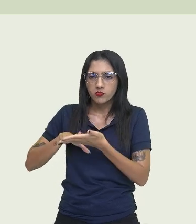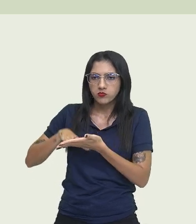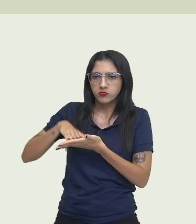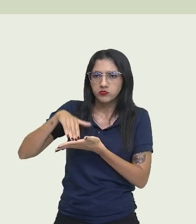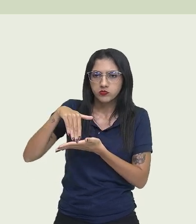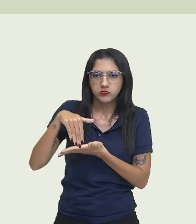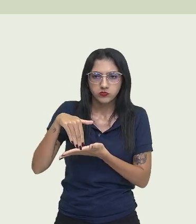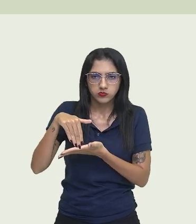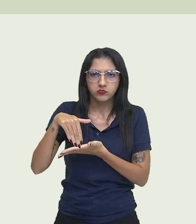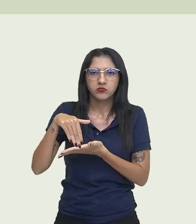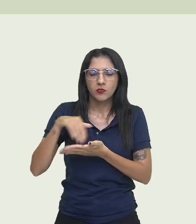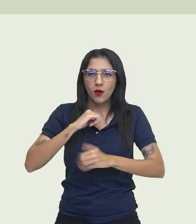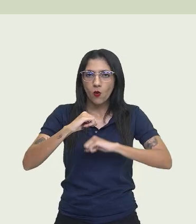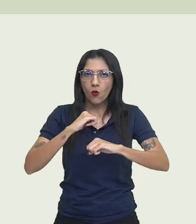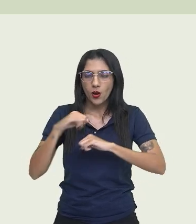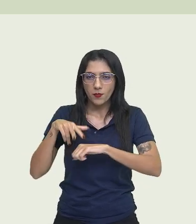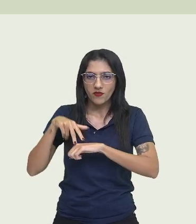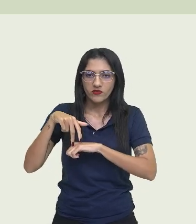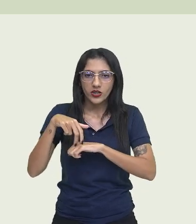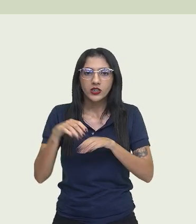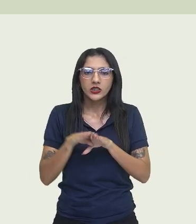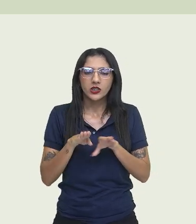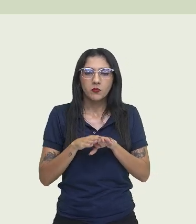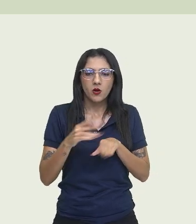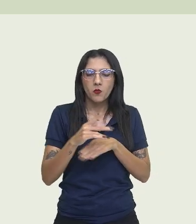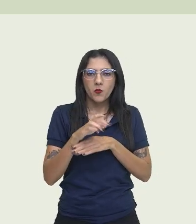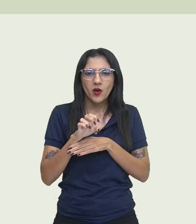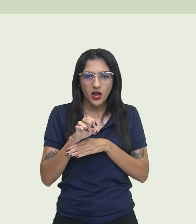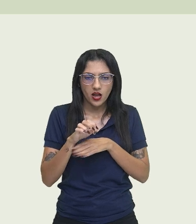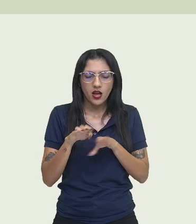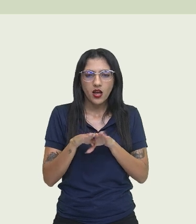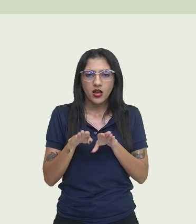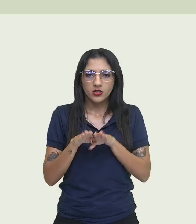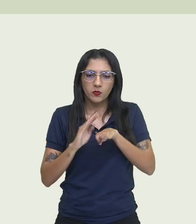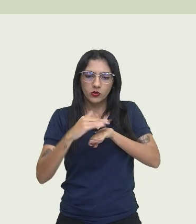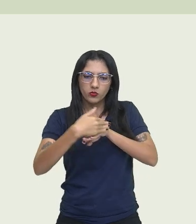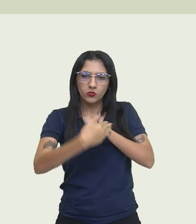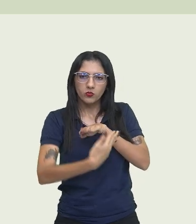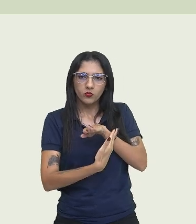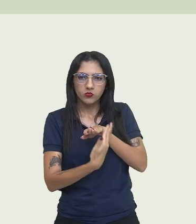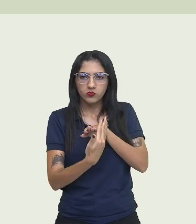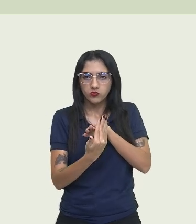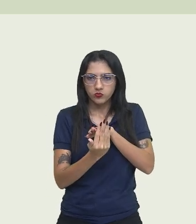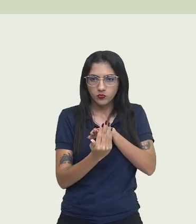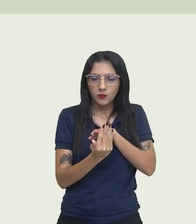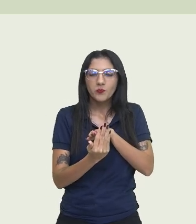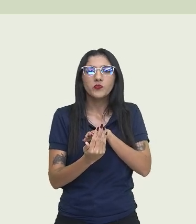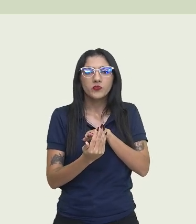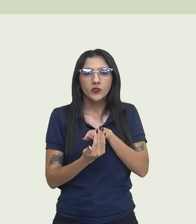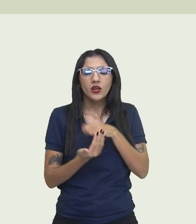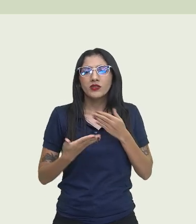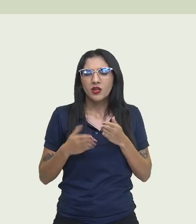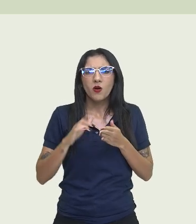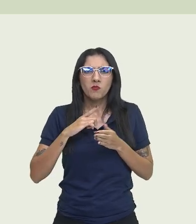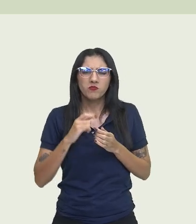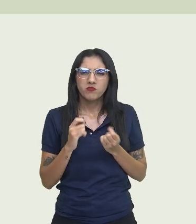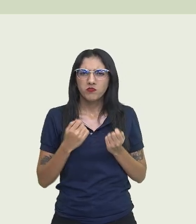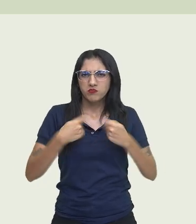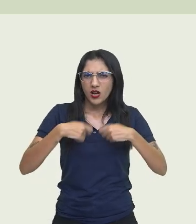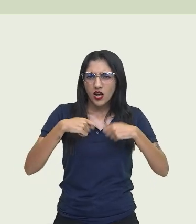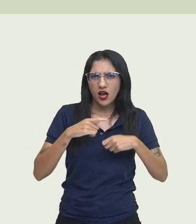impulsionar para frente, pés arqueados e tendões de Aquiles longos, atuando como molas e